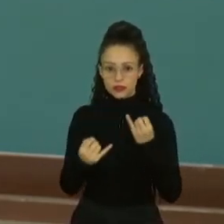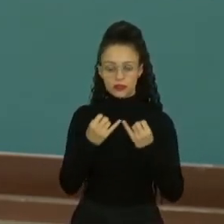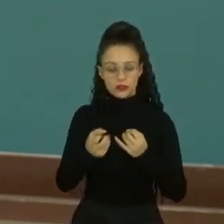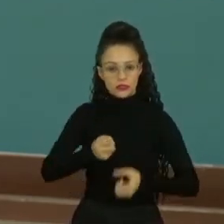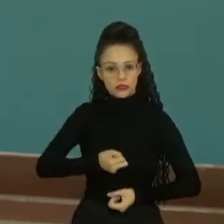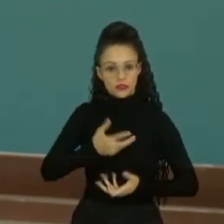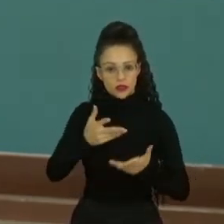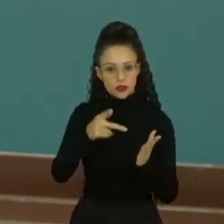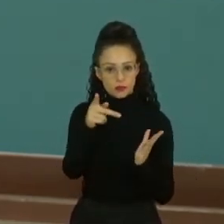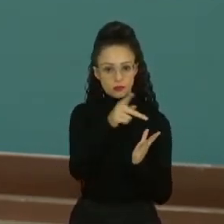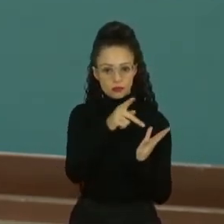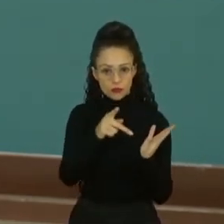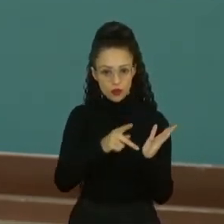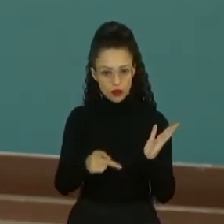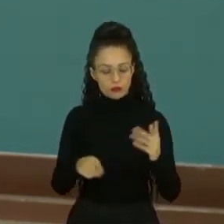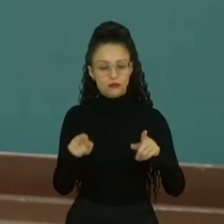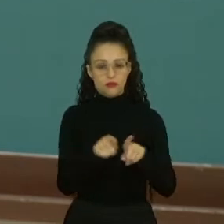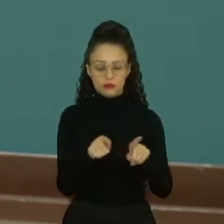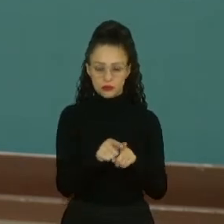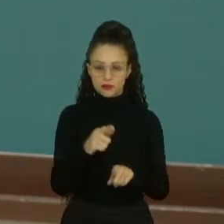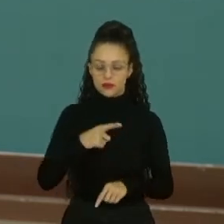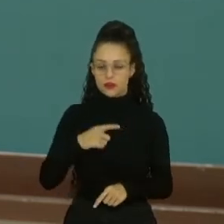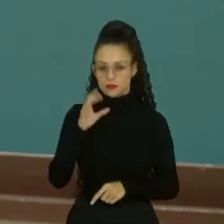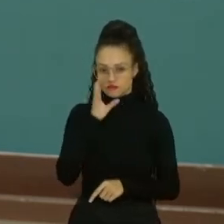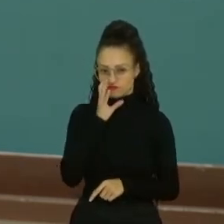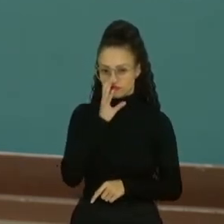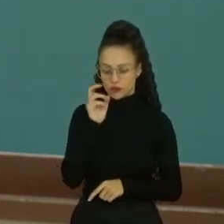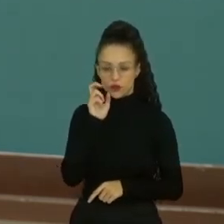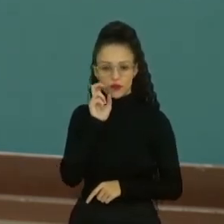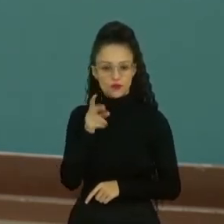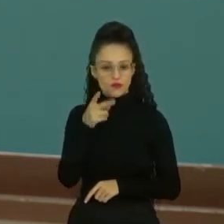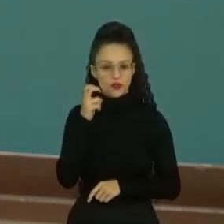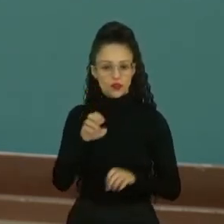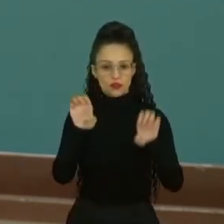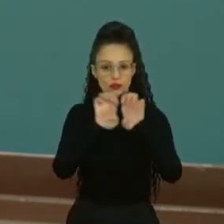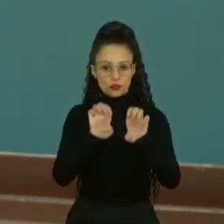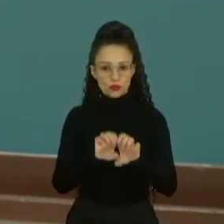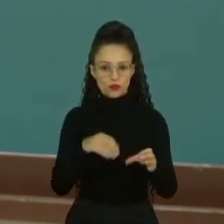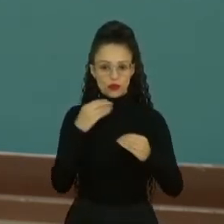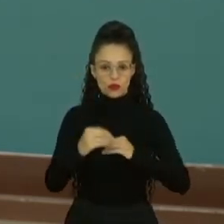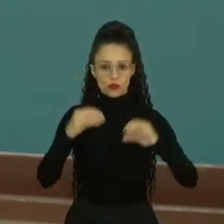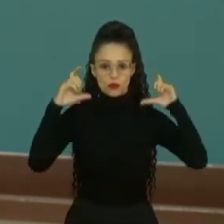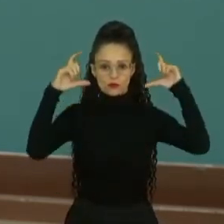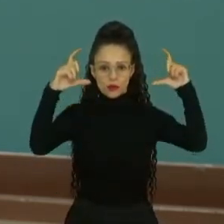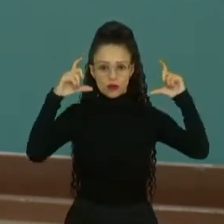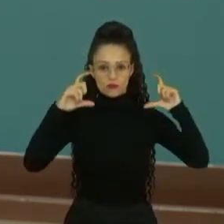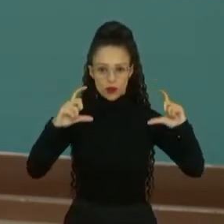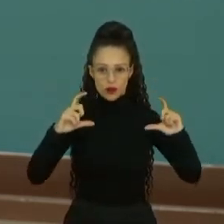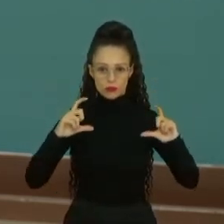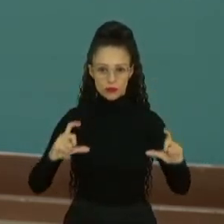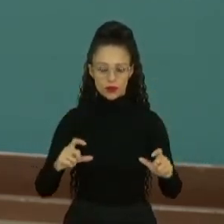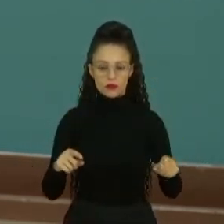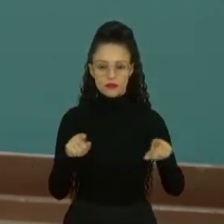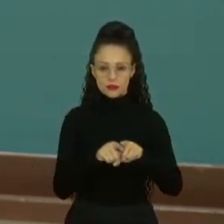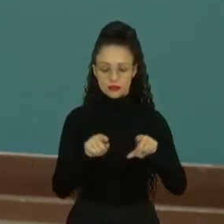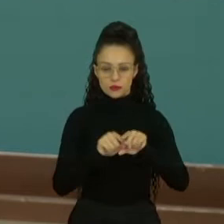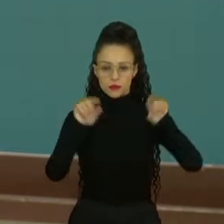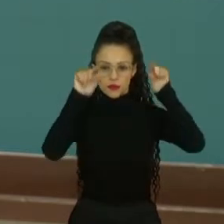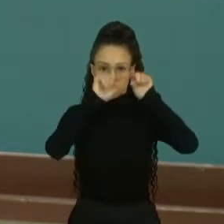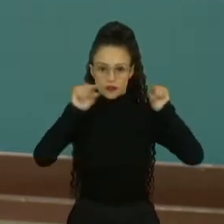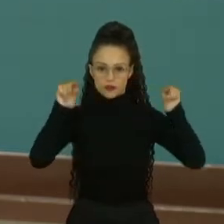por exemplo, né? Então, nós vamos observar a estrutura ali toda focada em forma de